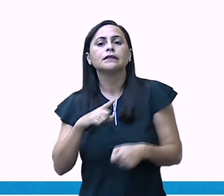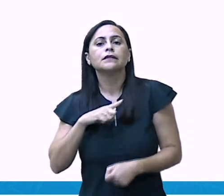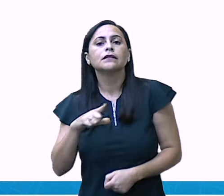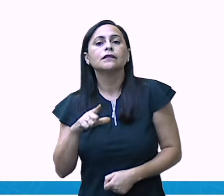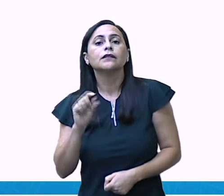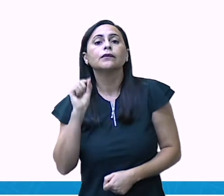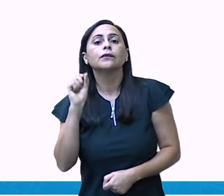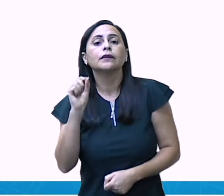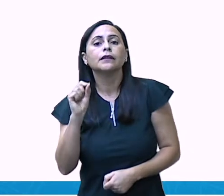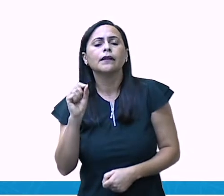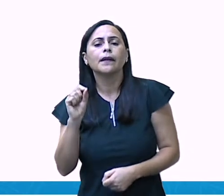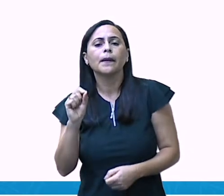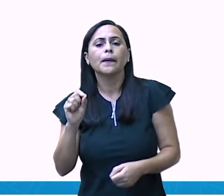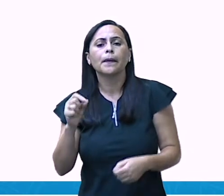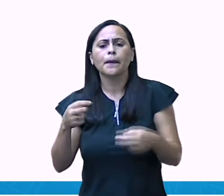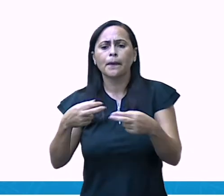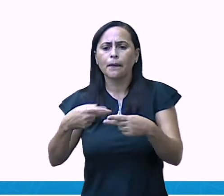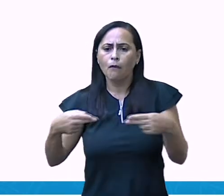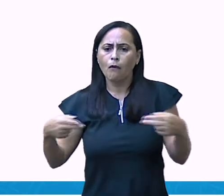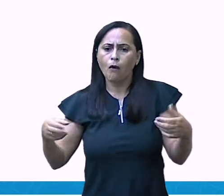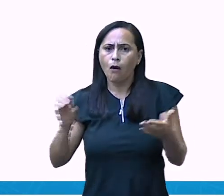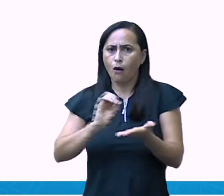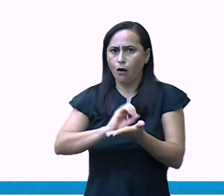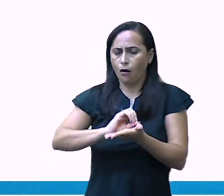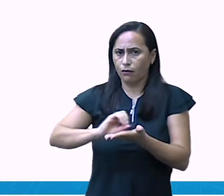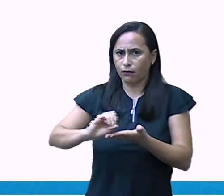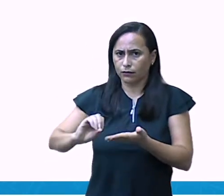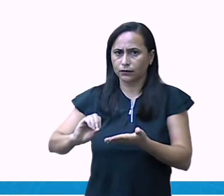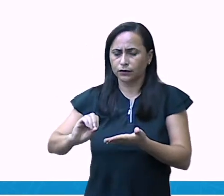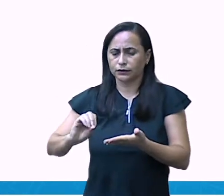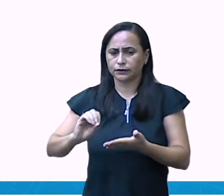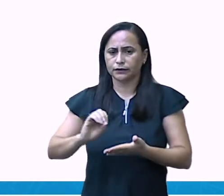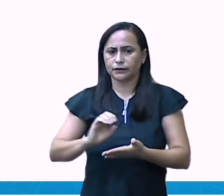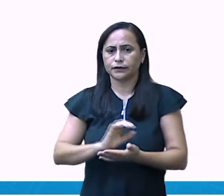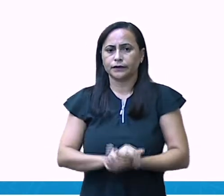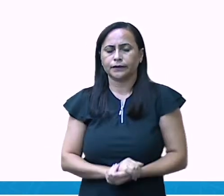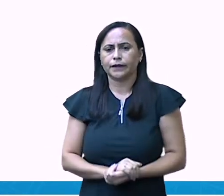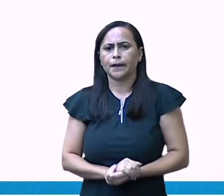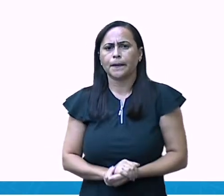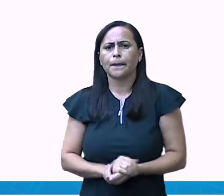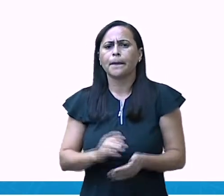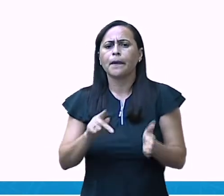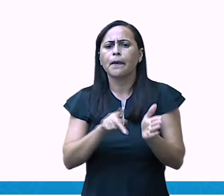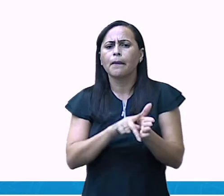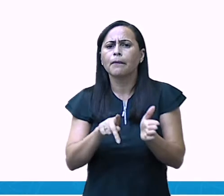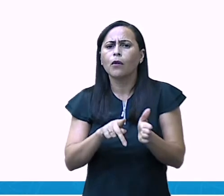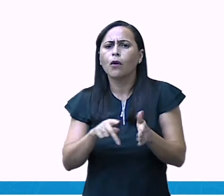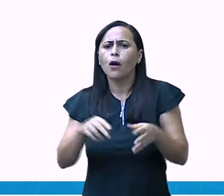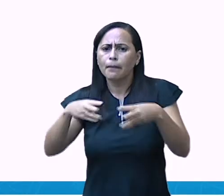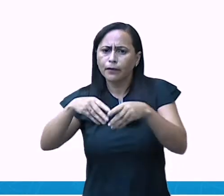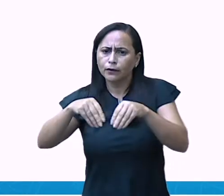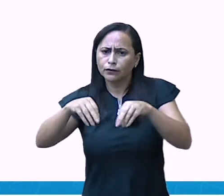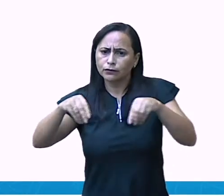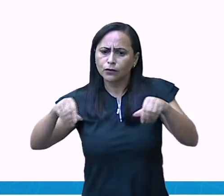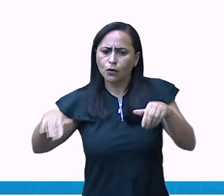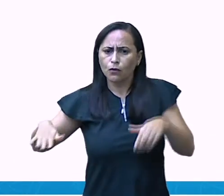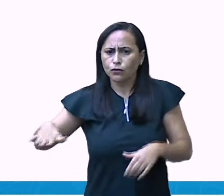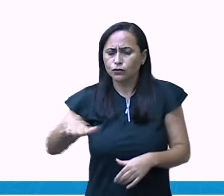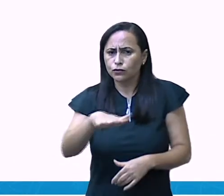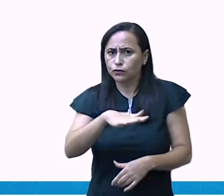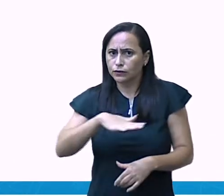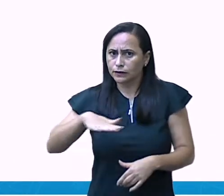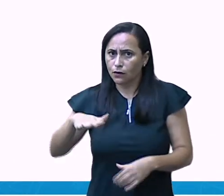matéria orgânica. E olha, a matéria orgânica, ela é própria do solo,